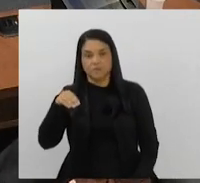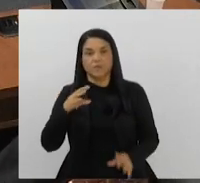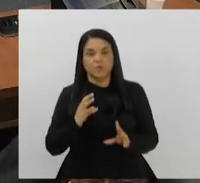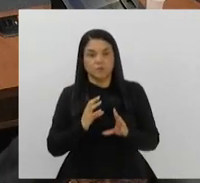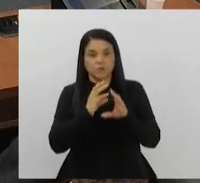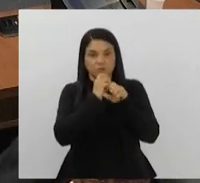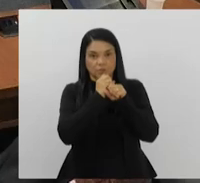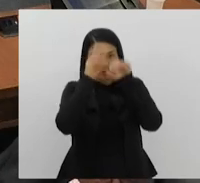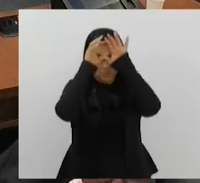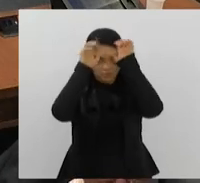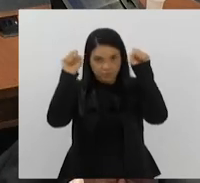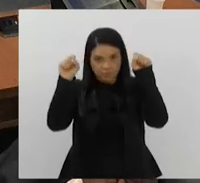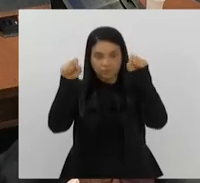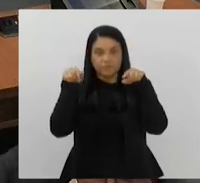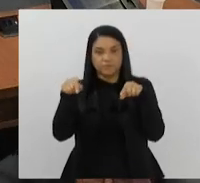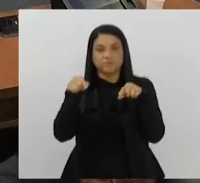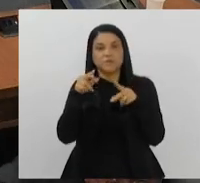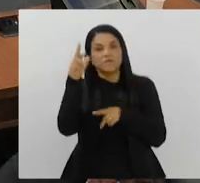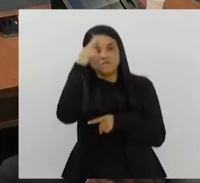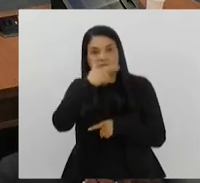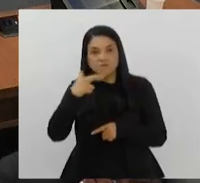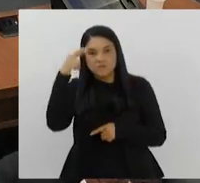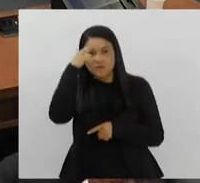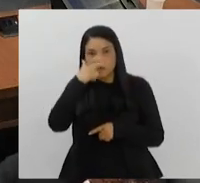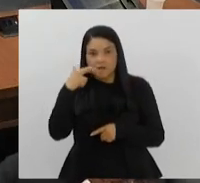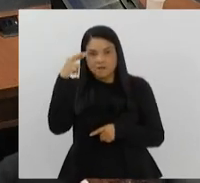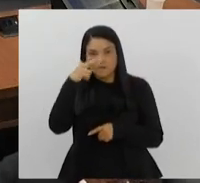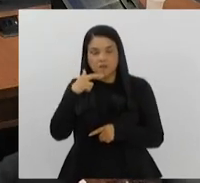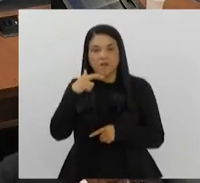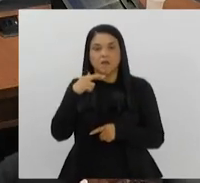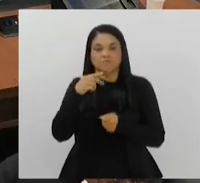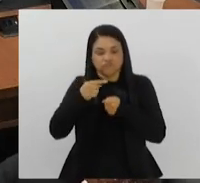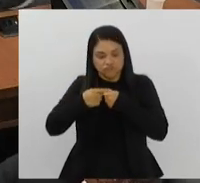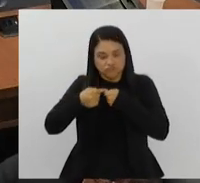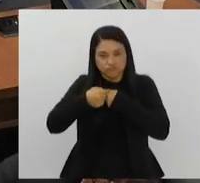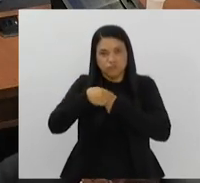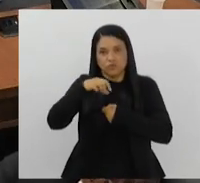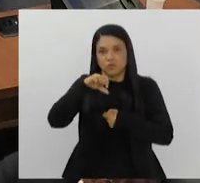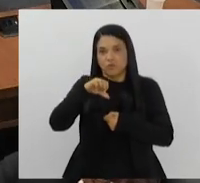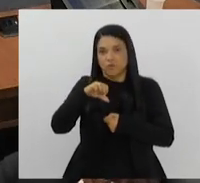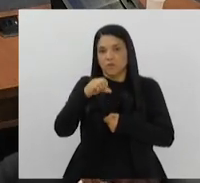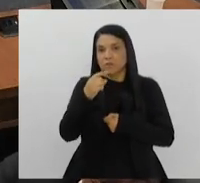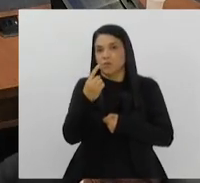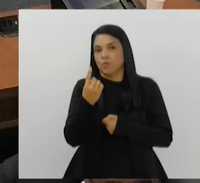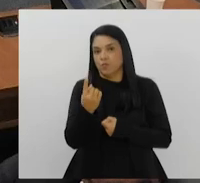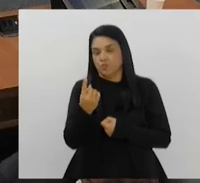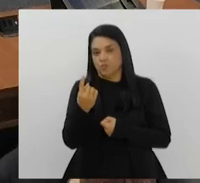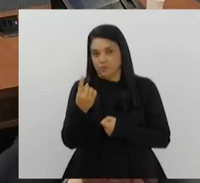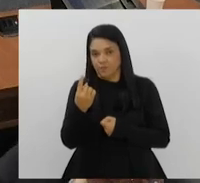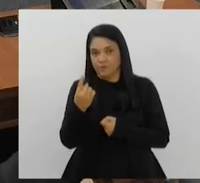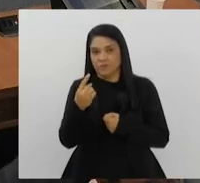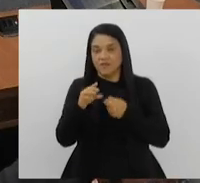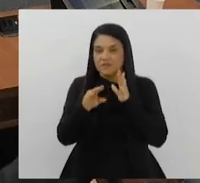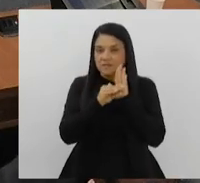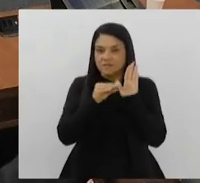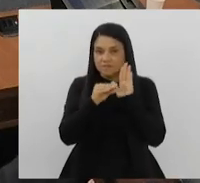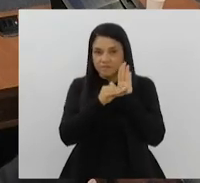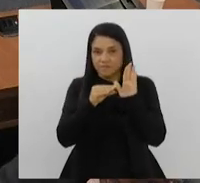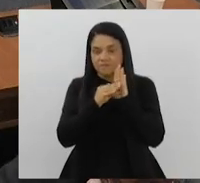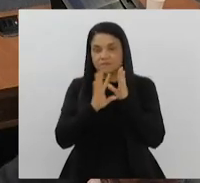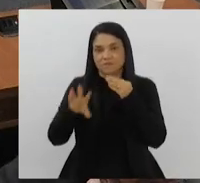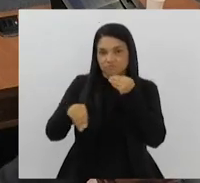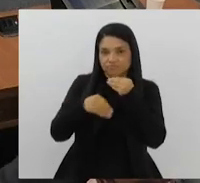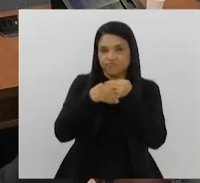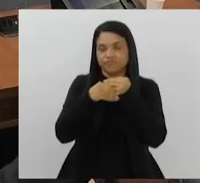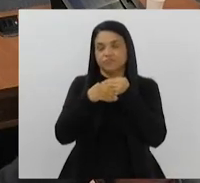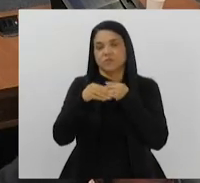vai fiscalizar no âmbito dos outros 91 municípios, que essas emendas todas estarão no CIAF para